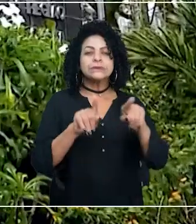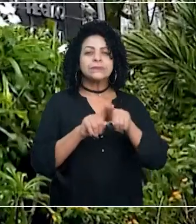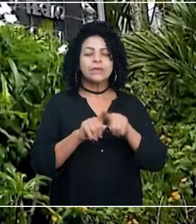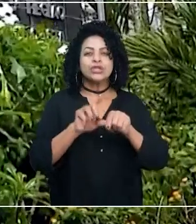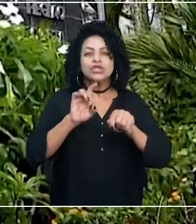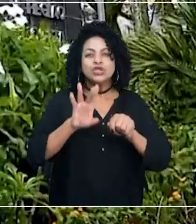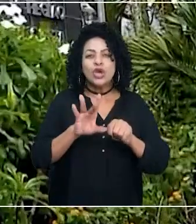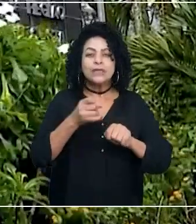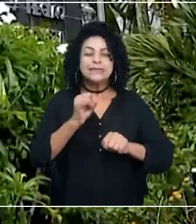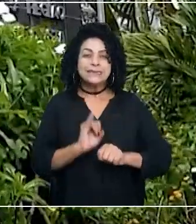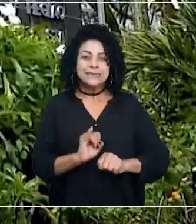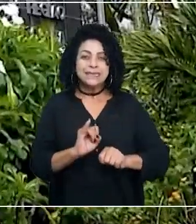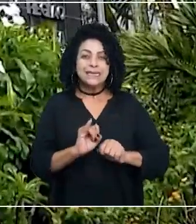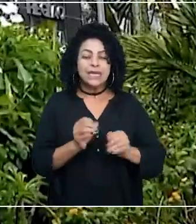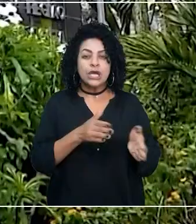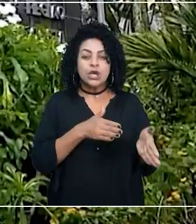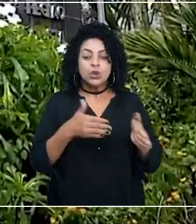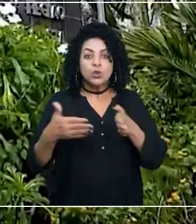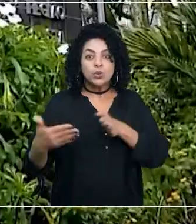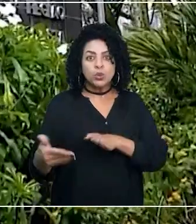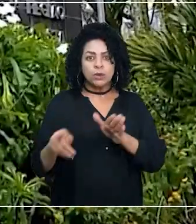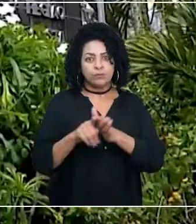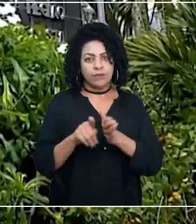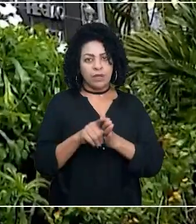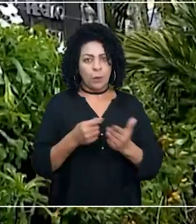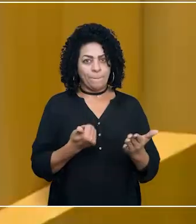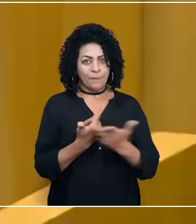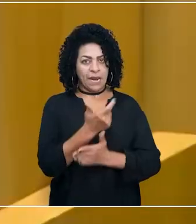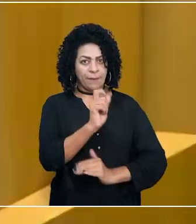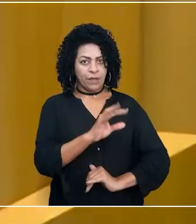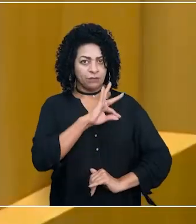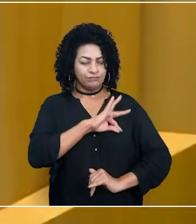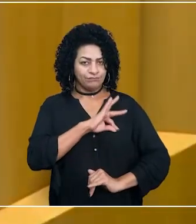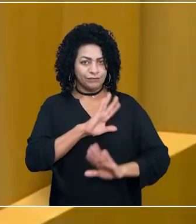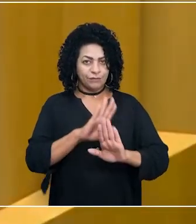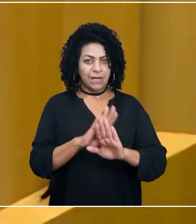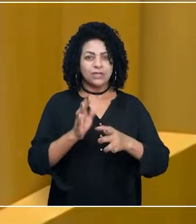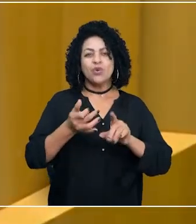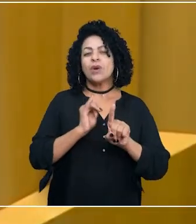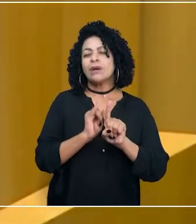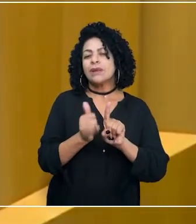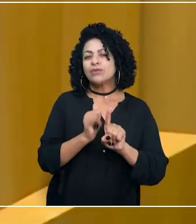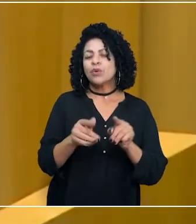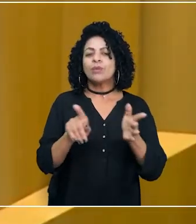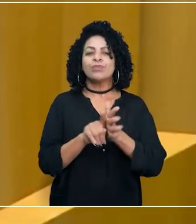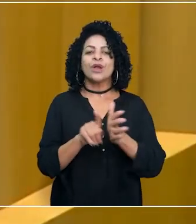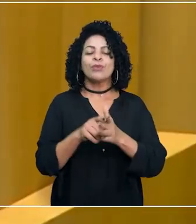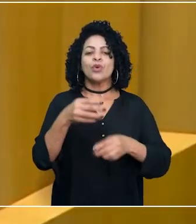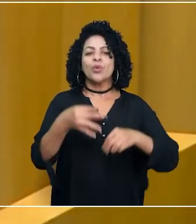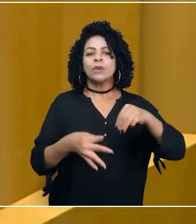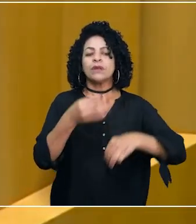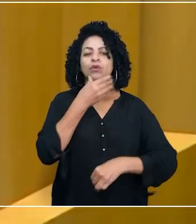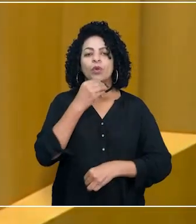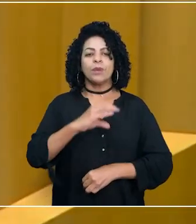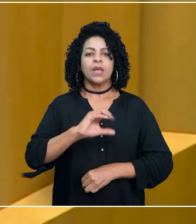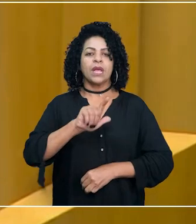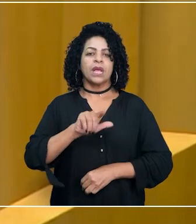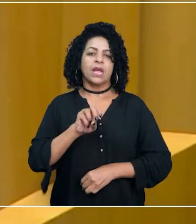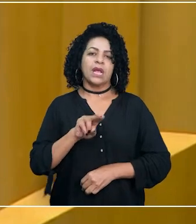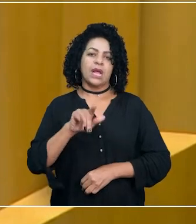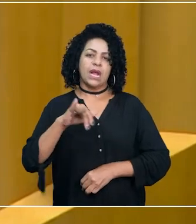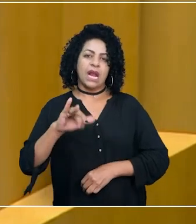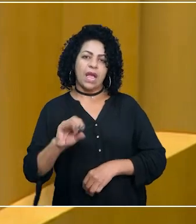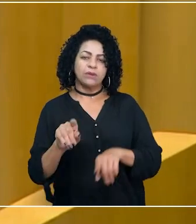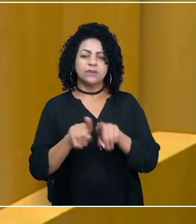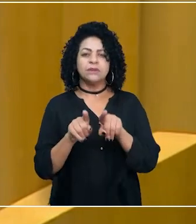devido apenas enquanto dura uma situação que gera o pagamento o relator do recurso do sindicato na sétima turma Ministro Cláudio